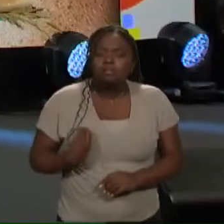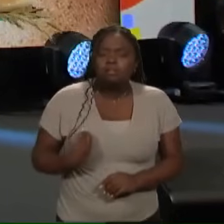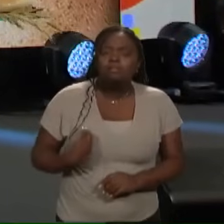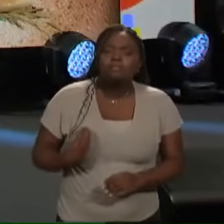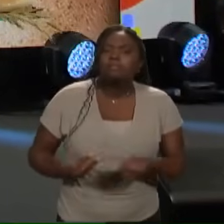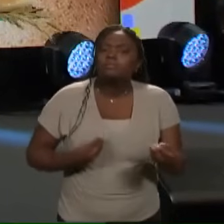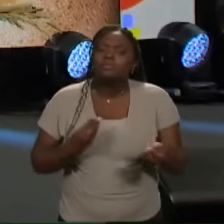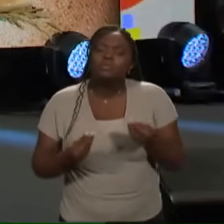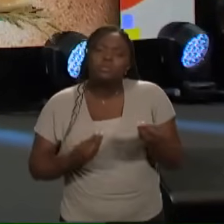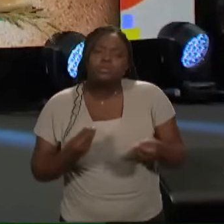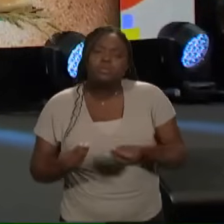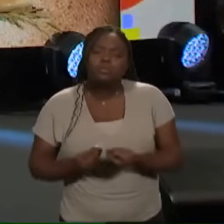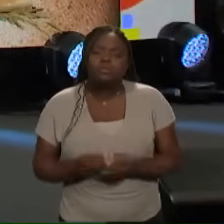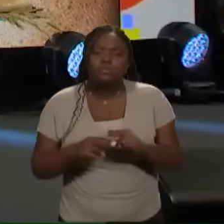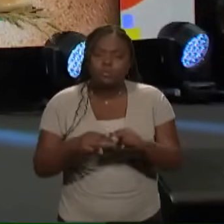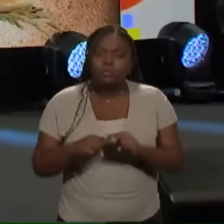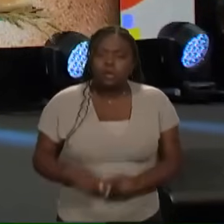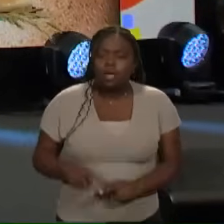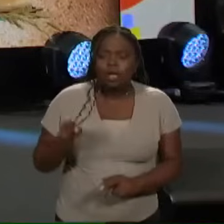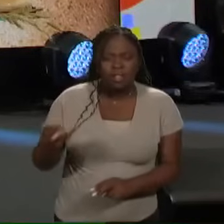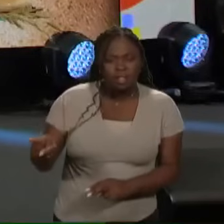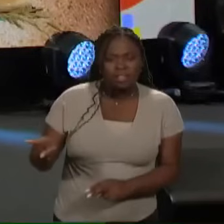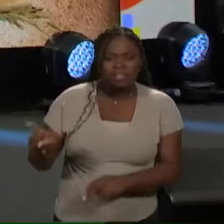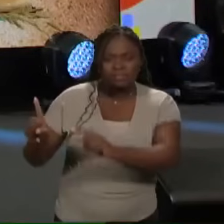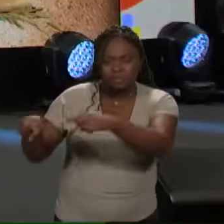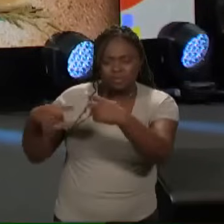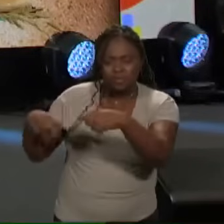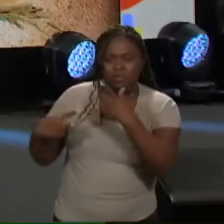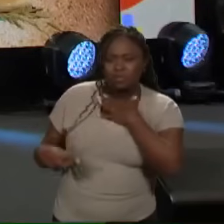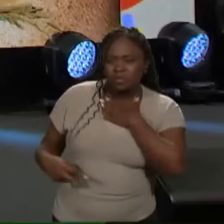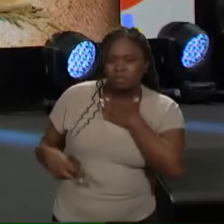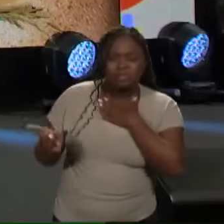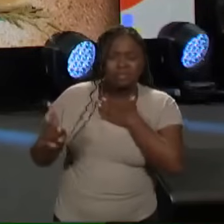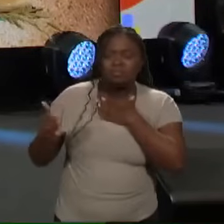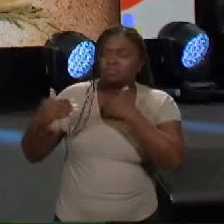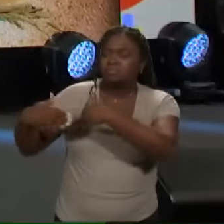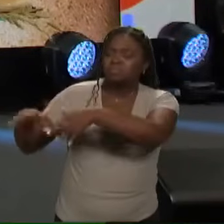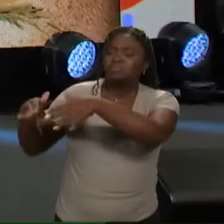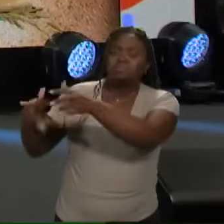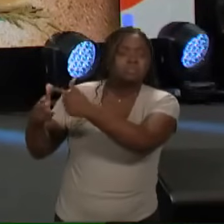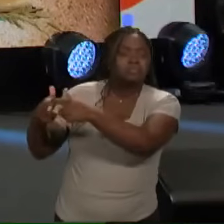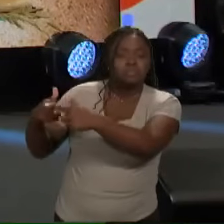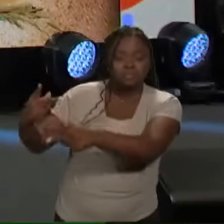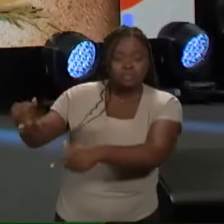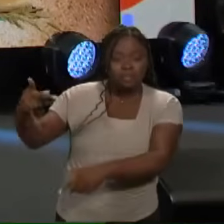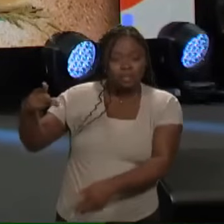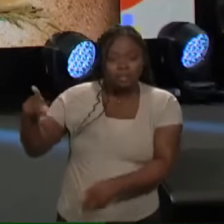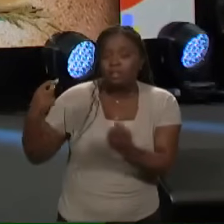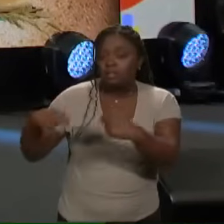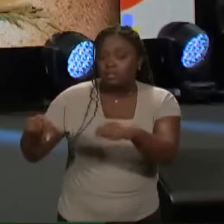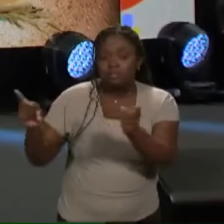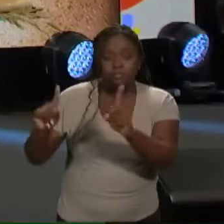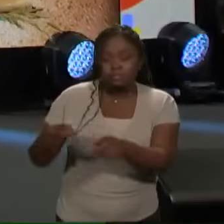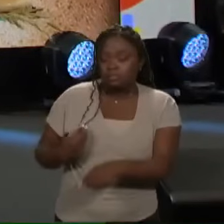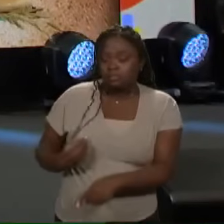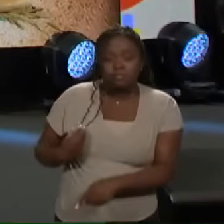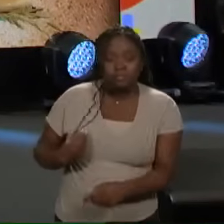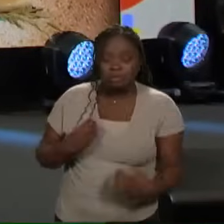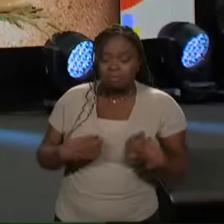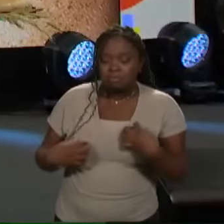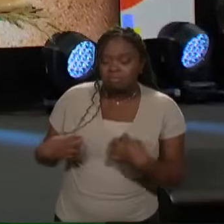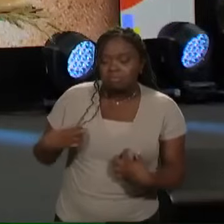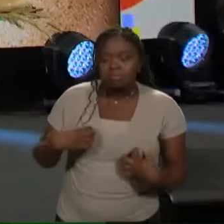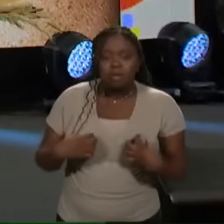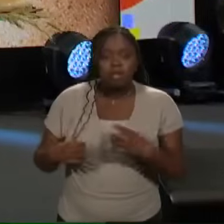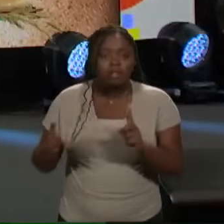medida daquele que nos agrediu. Quem te agrediu agiu daquele jeito, deixa, o problema é dele. Você não tem que viver dessa maneira. Você